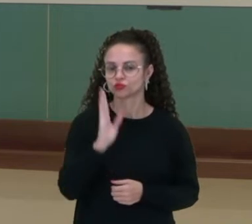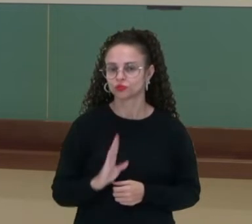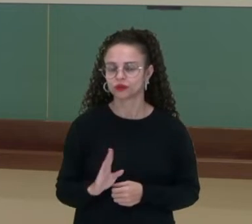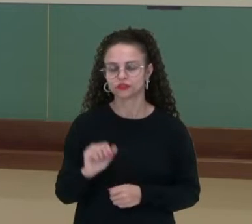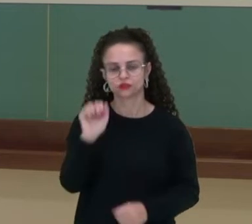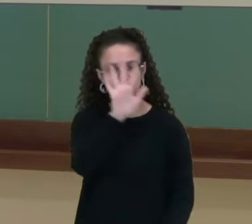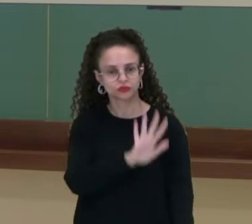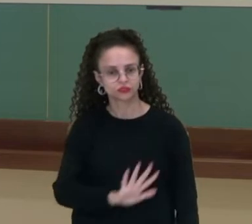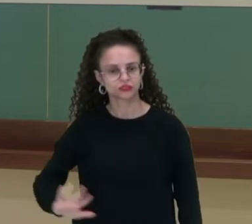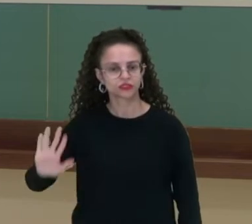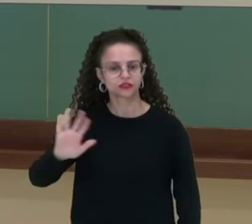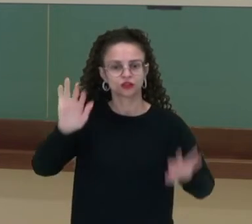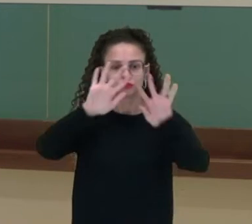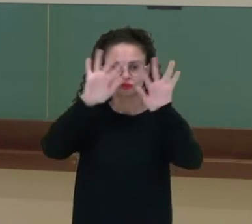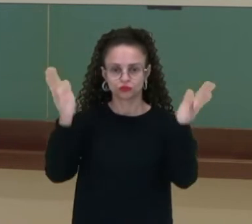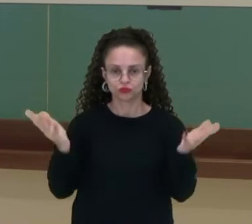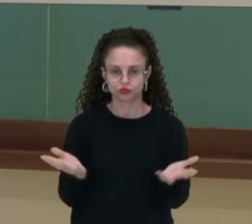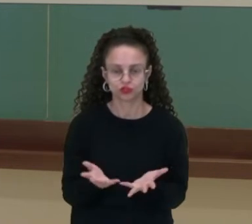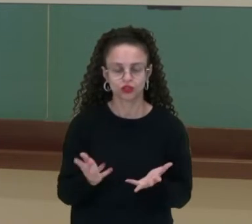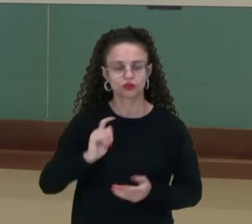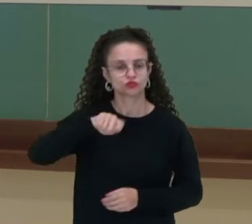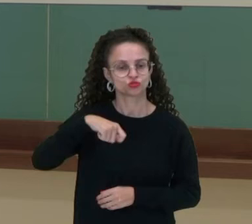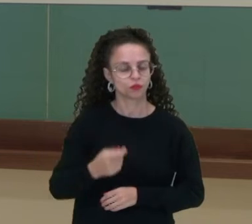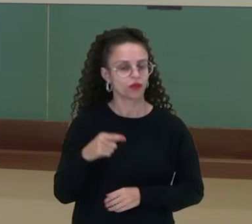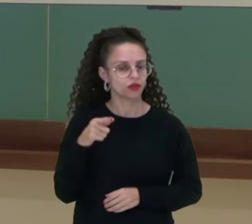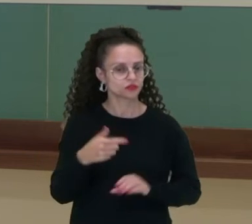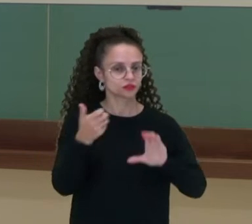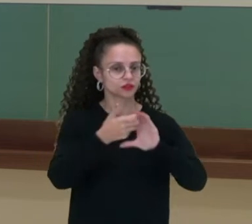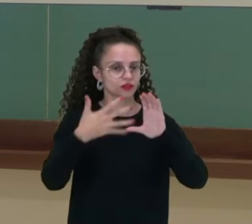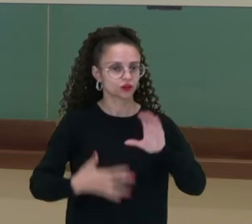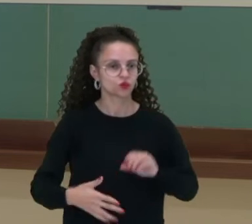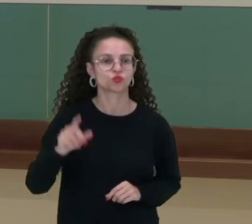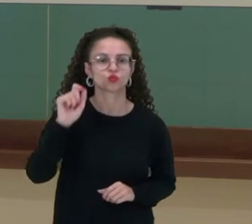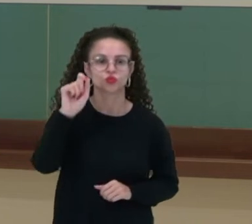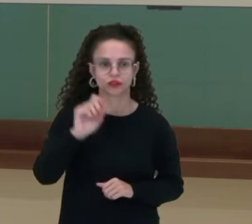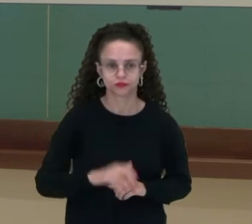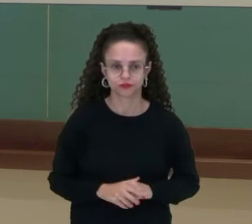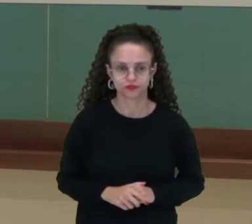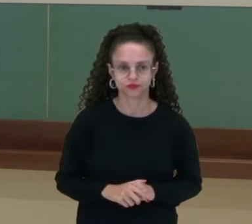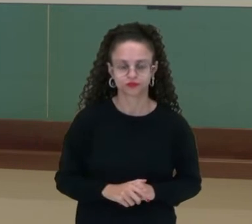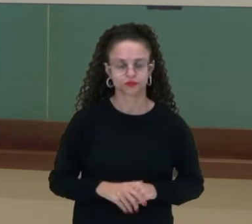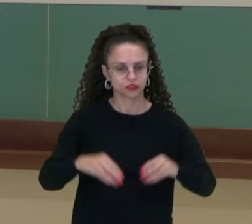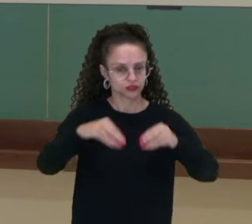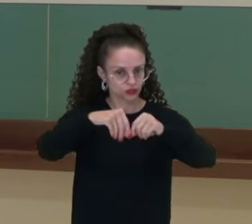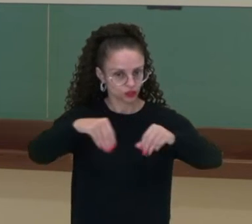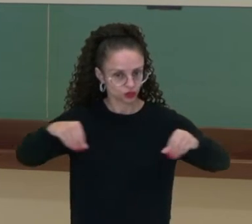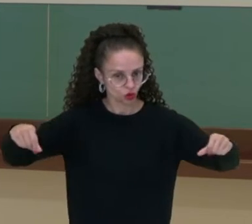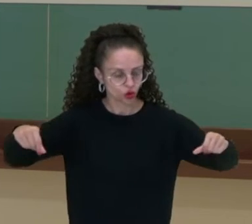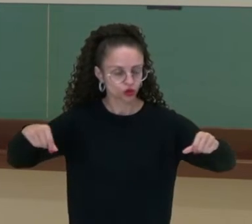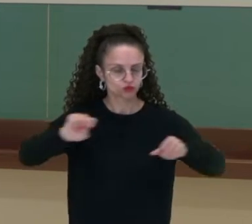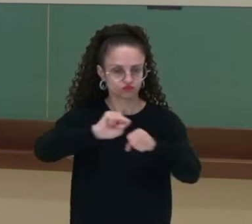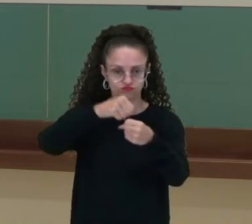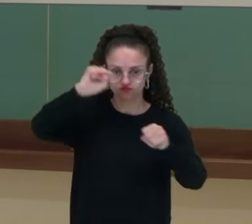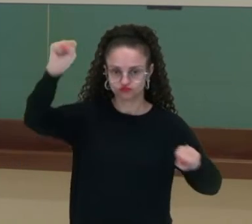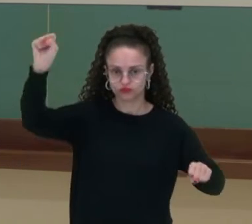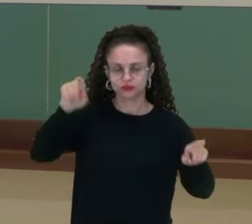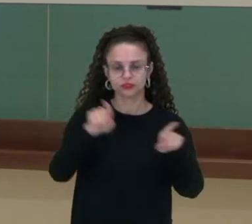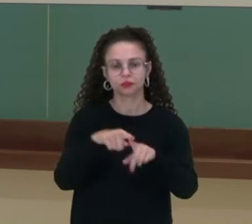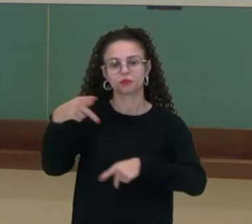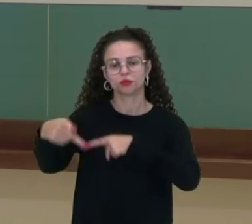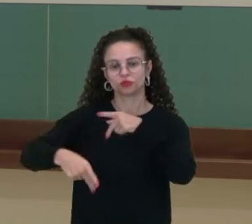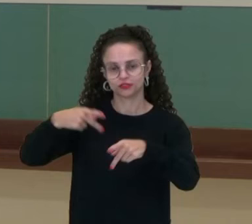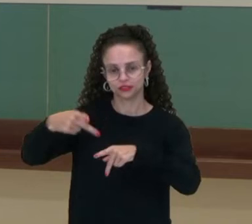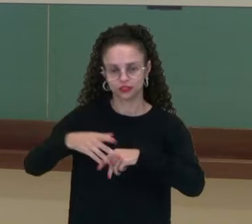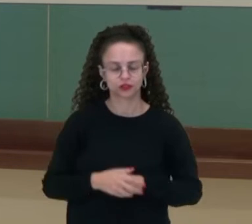cenário internacional quanto a essas características. Quais? Território, tamanho de território e